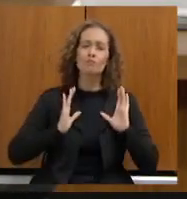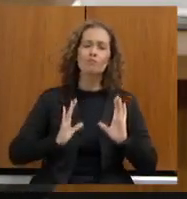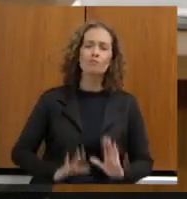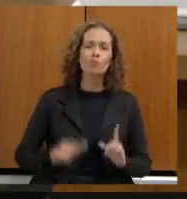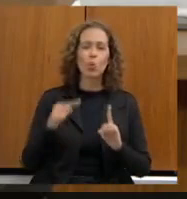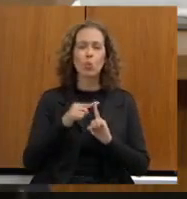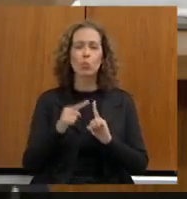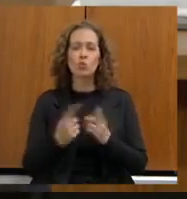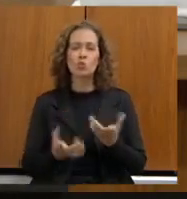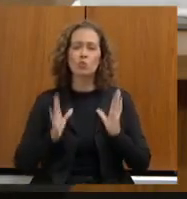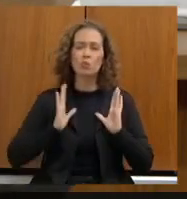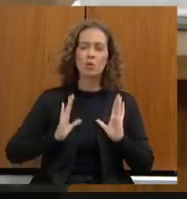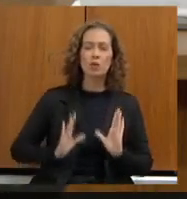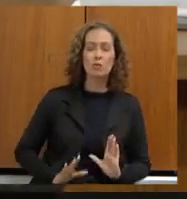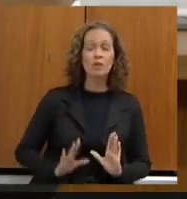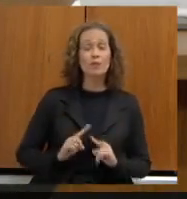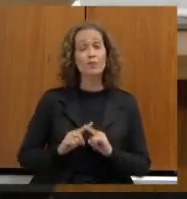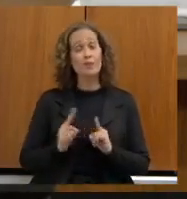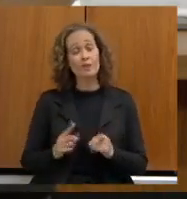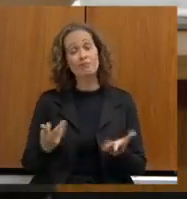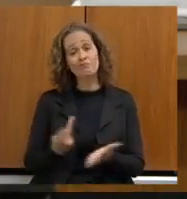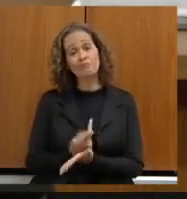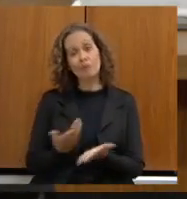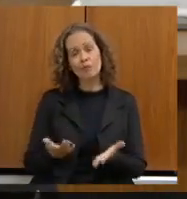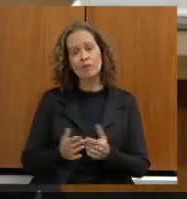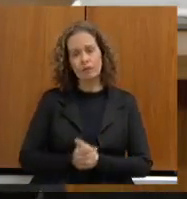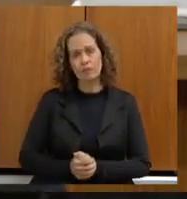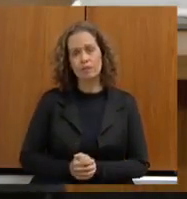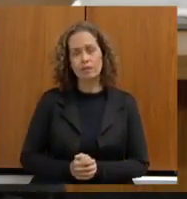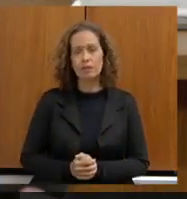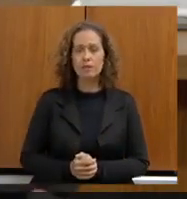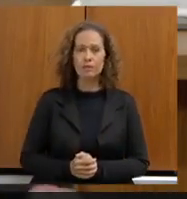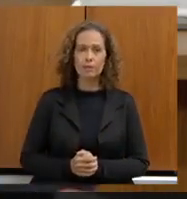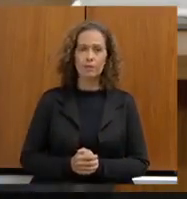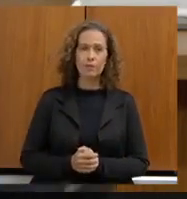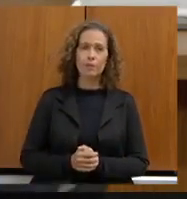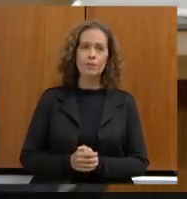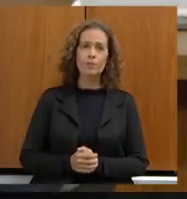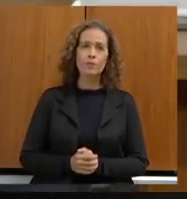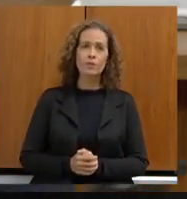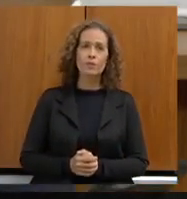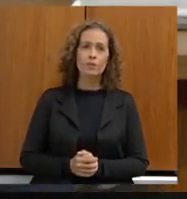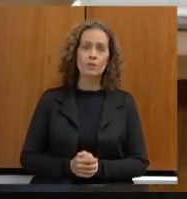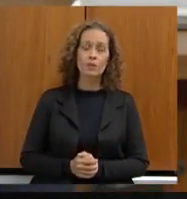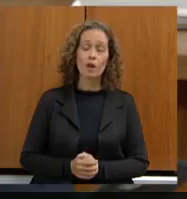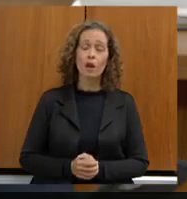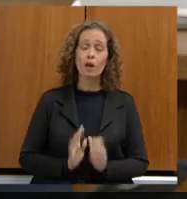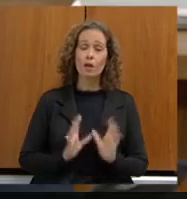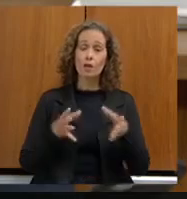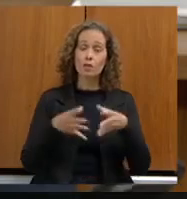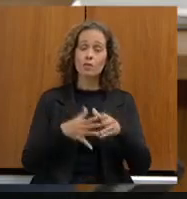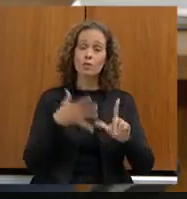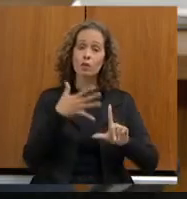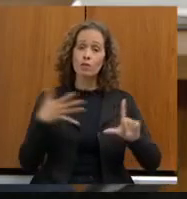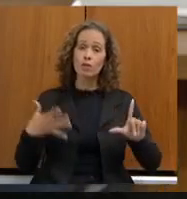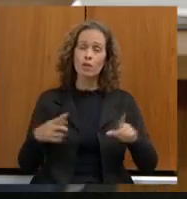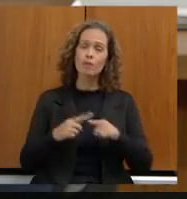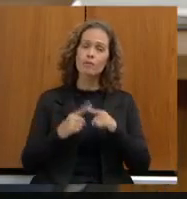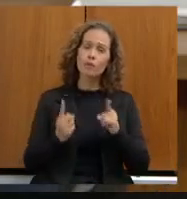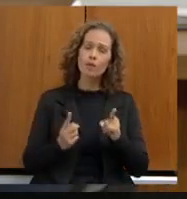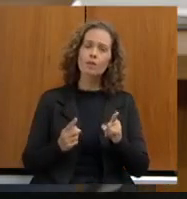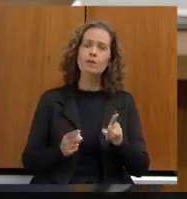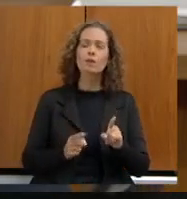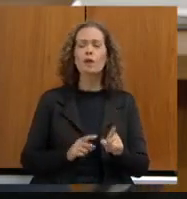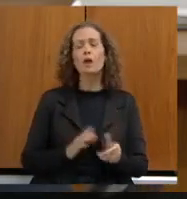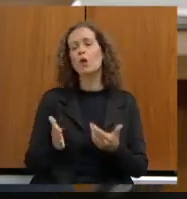um tipo de comportamento extremo desse mas infelizmente acontece mas não só com relação ao público LGBT mais ao preso de uma